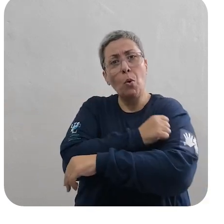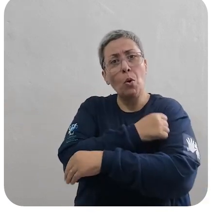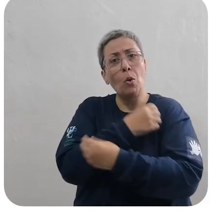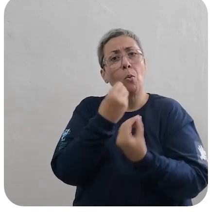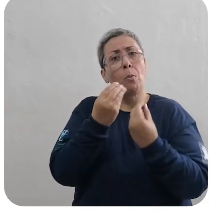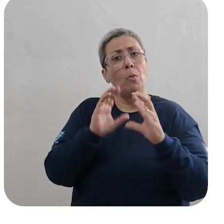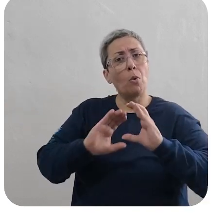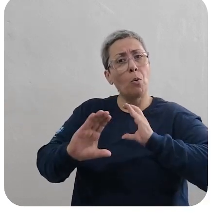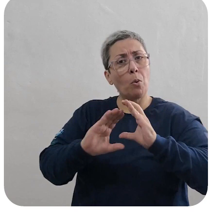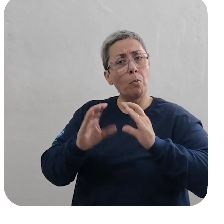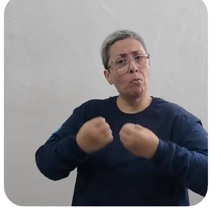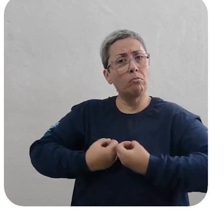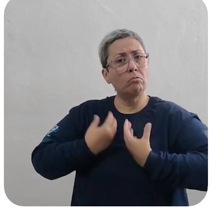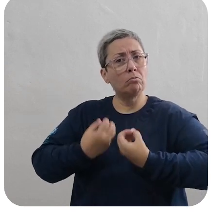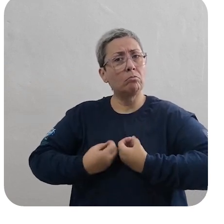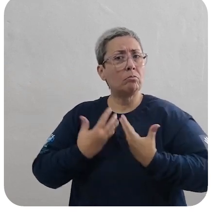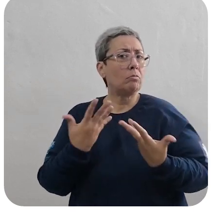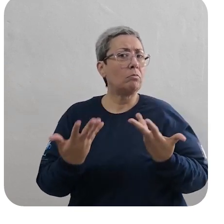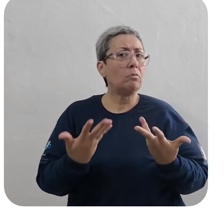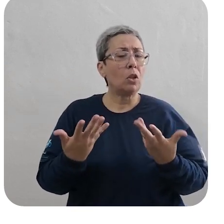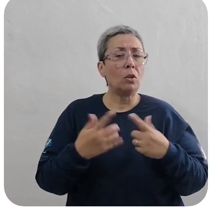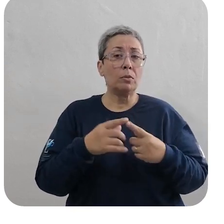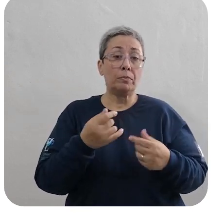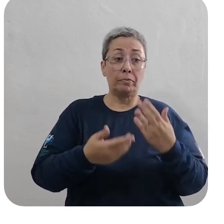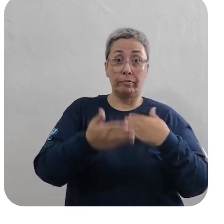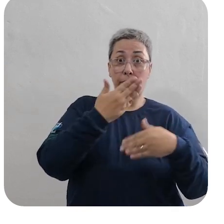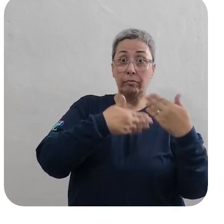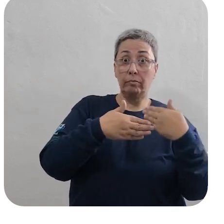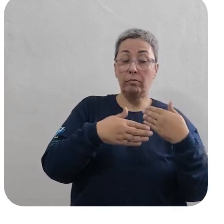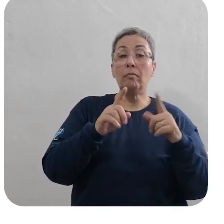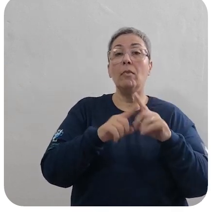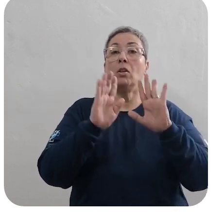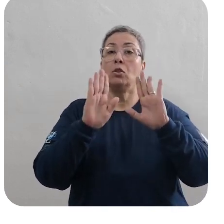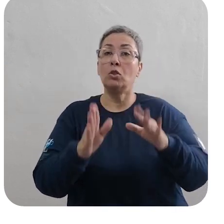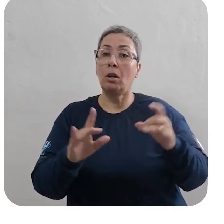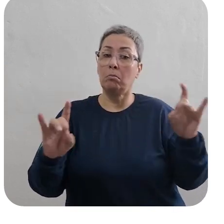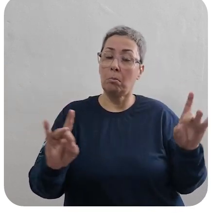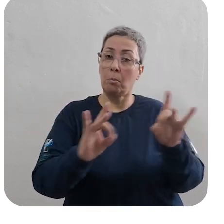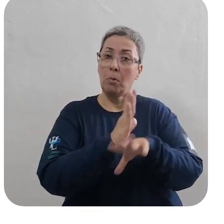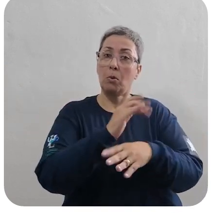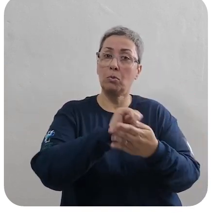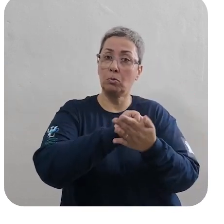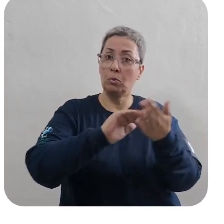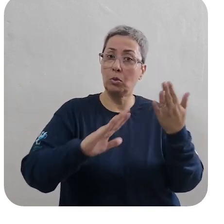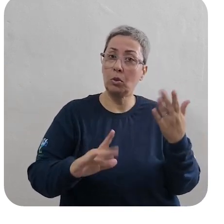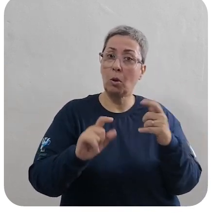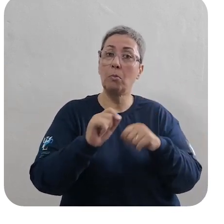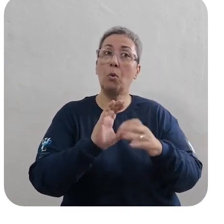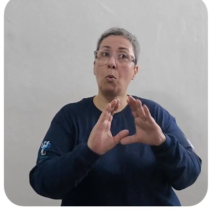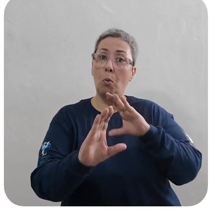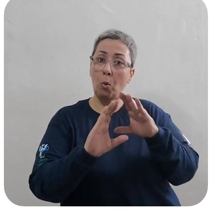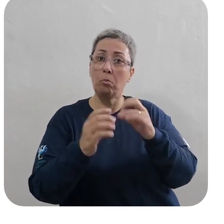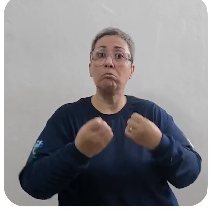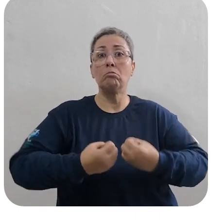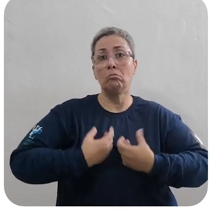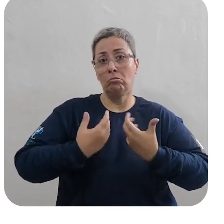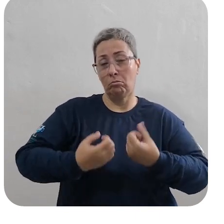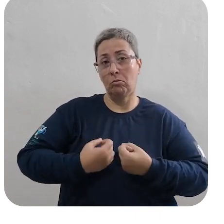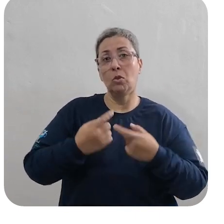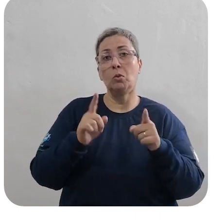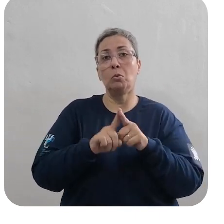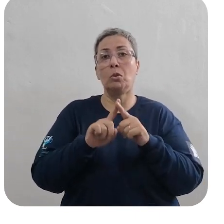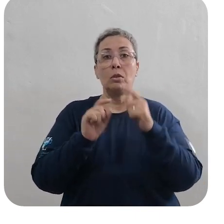processo de comunicação e expressão. No exemplo anterior, já realizamos uma atividade de comunicação e